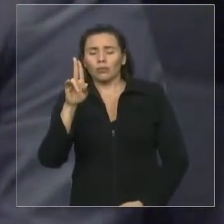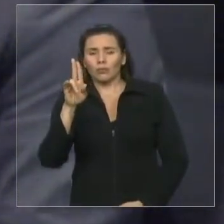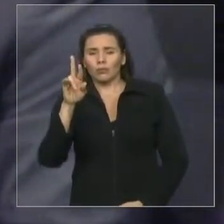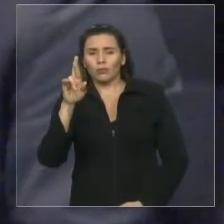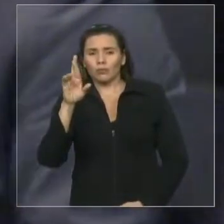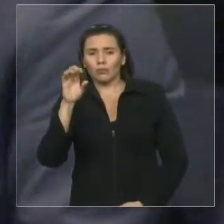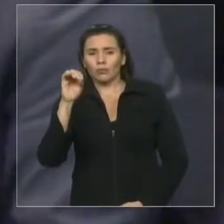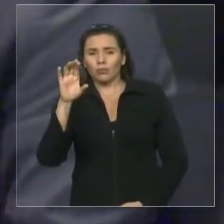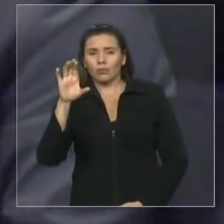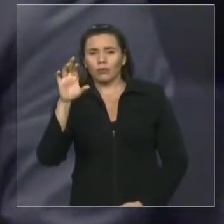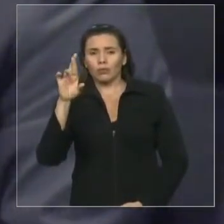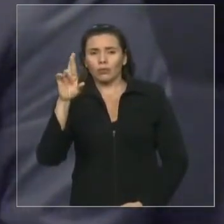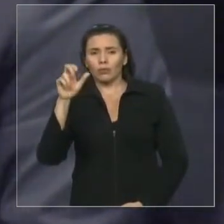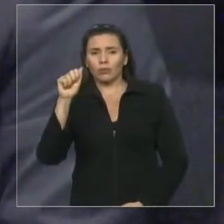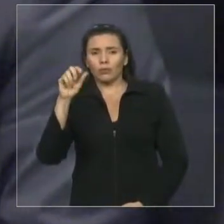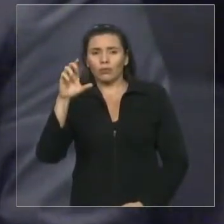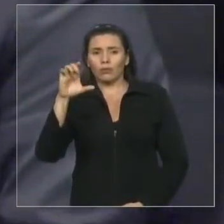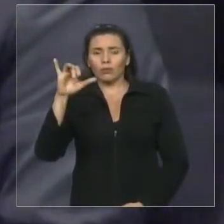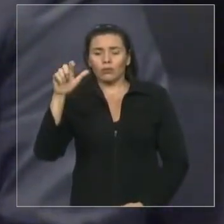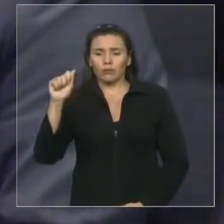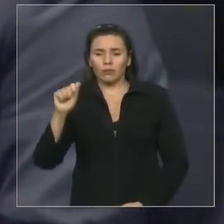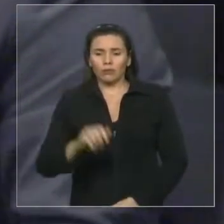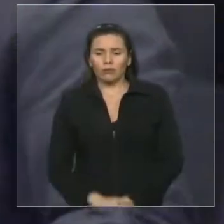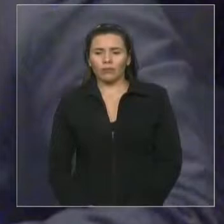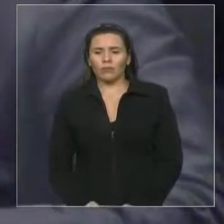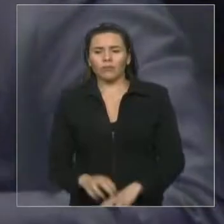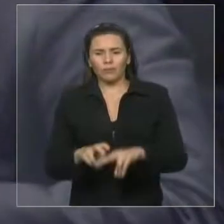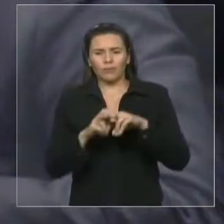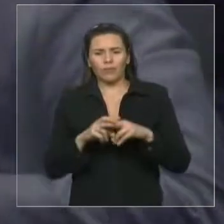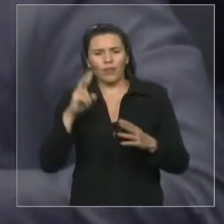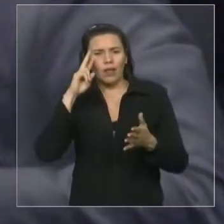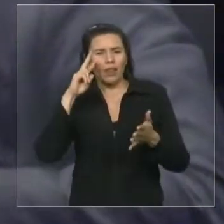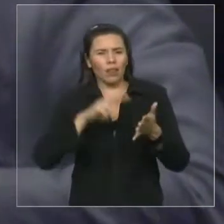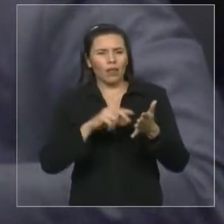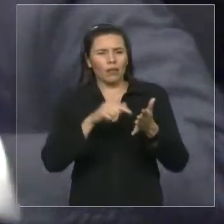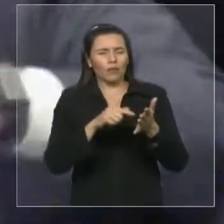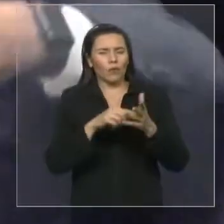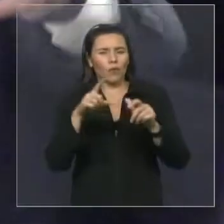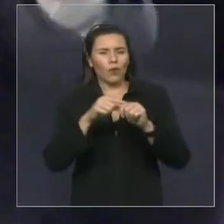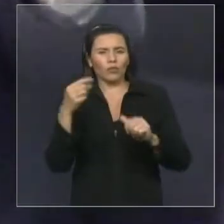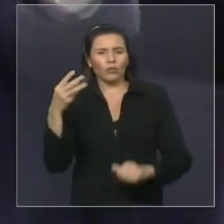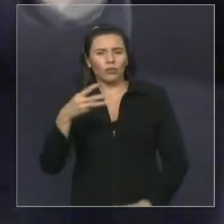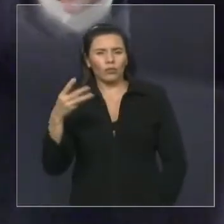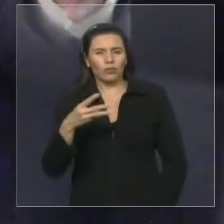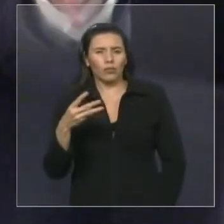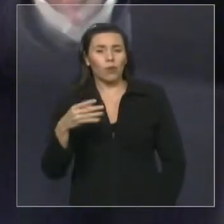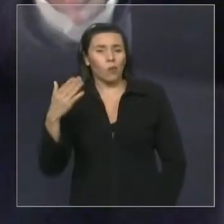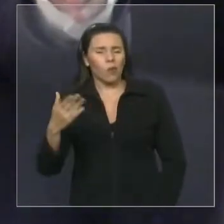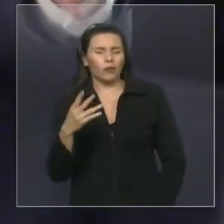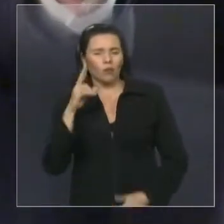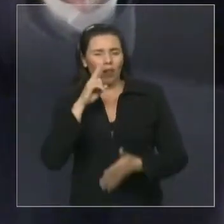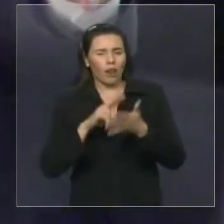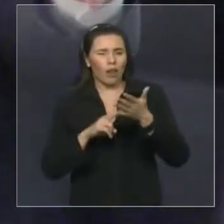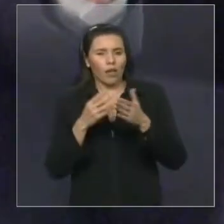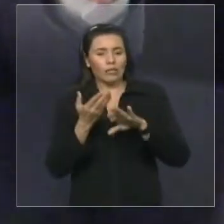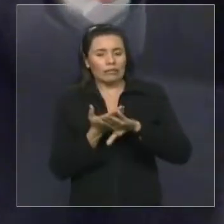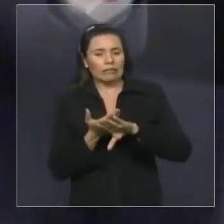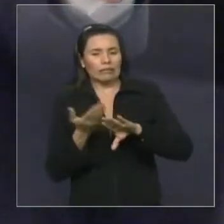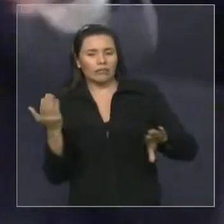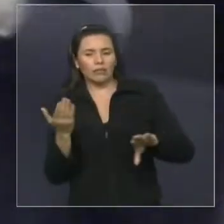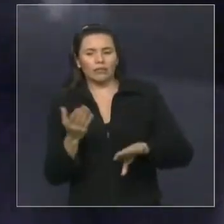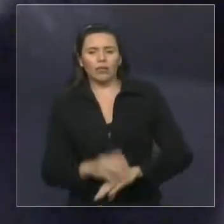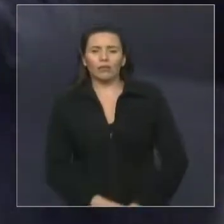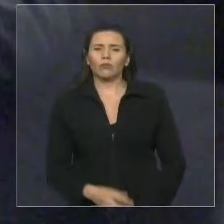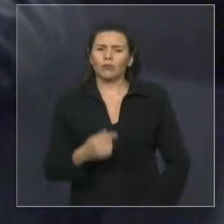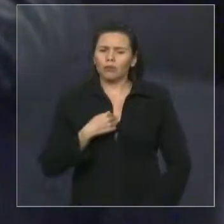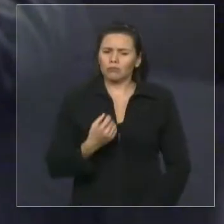lê isoladamente o artigo 3º, também me causou preocupação. Nós debatemos sobre isso aqui na semana